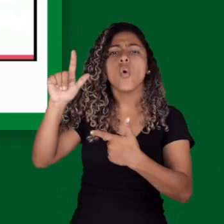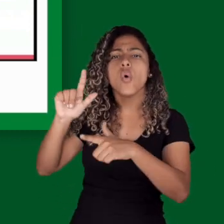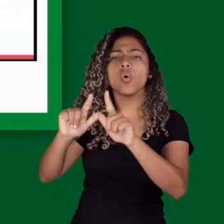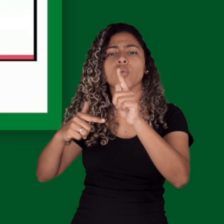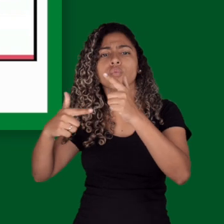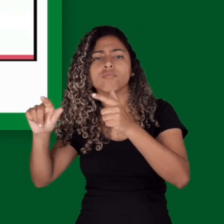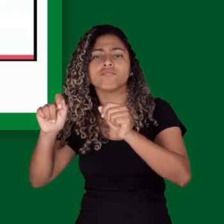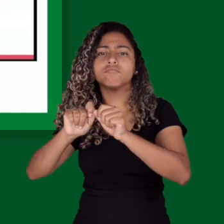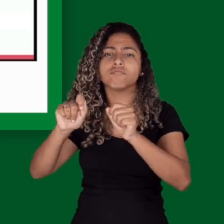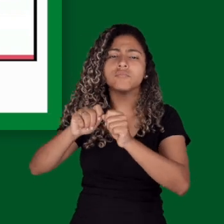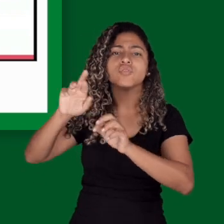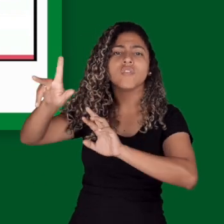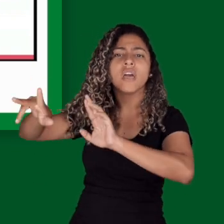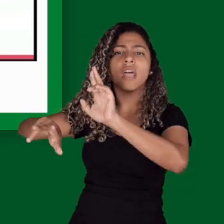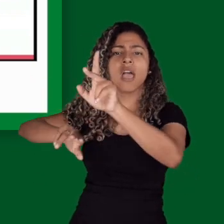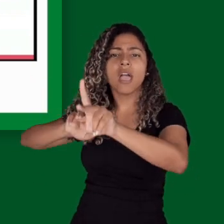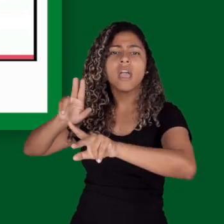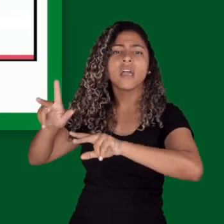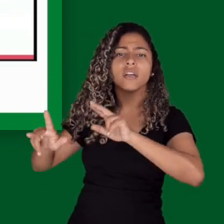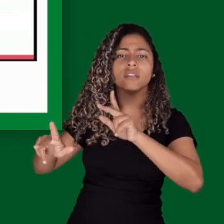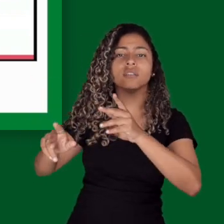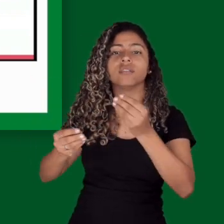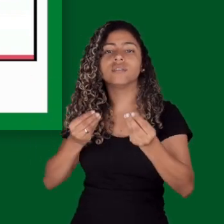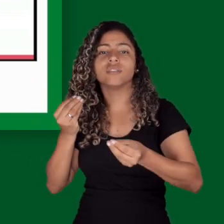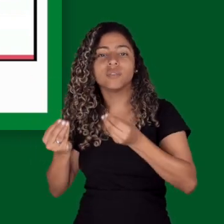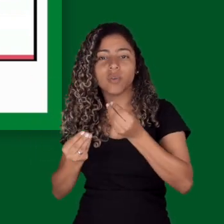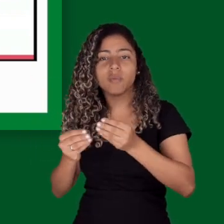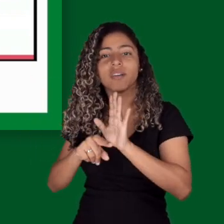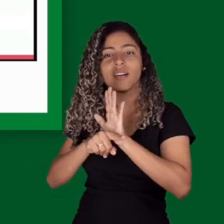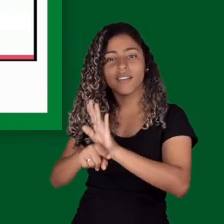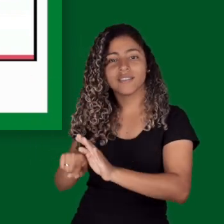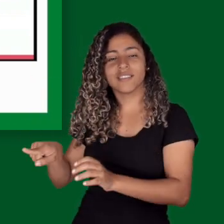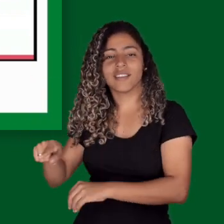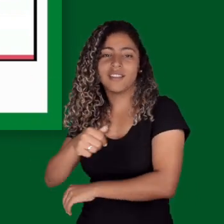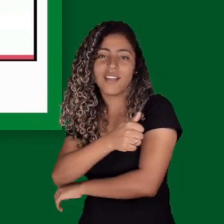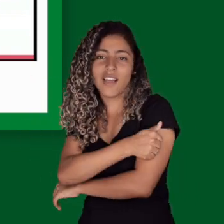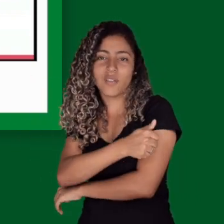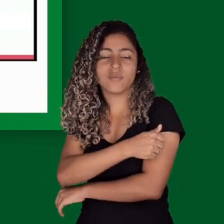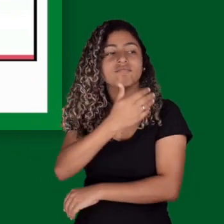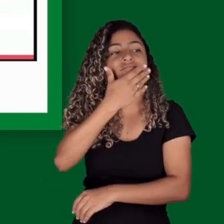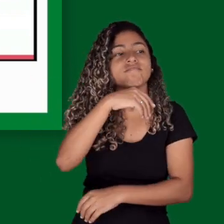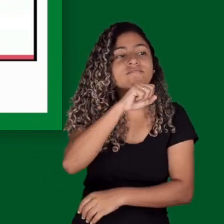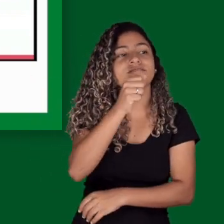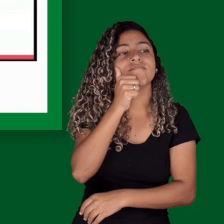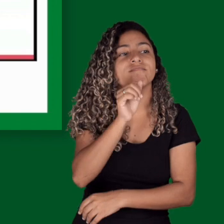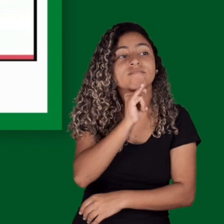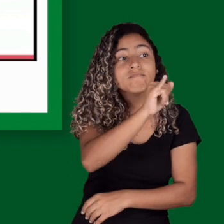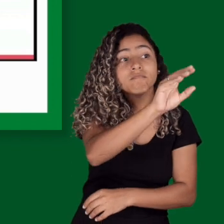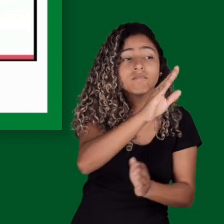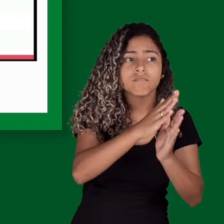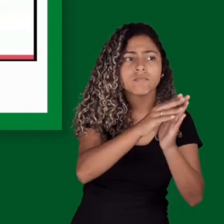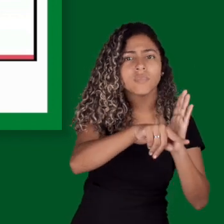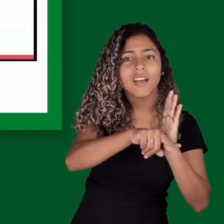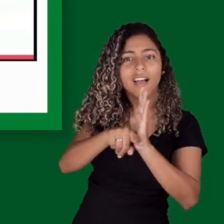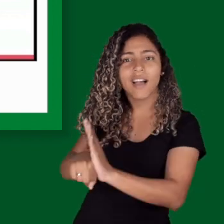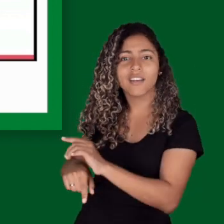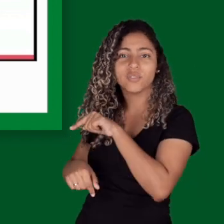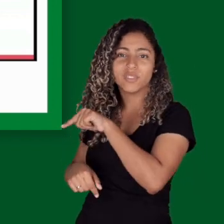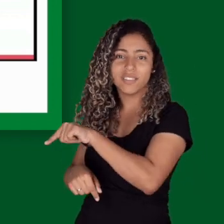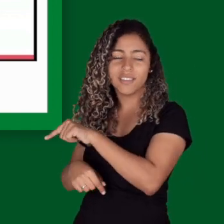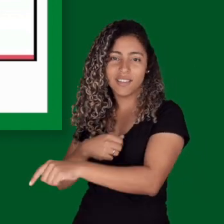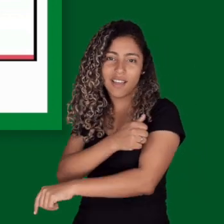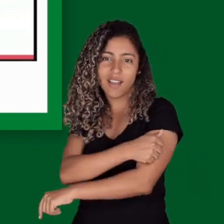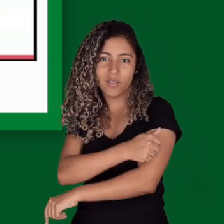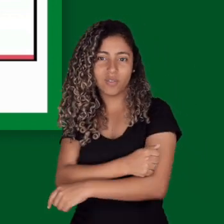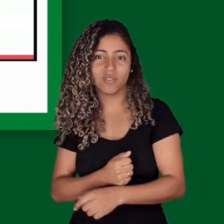também é importante informar aos pais com antecedência para que auxiliem no planejamento da atividade. Nesses casos, é importante